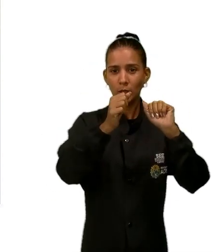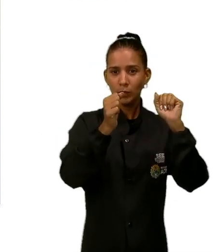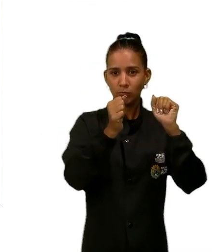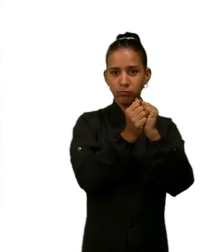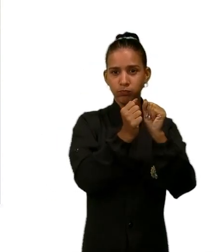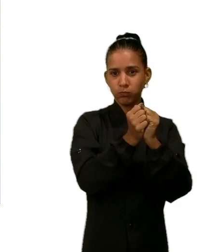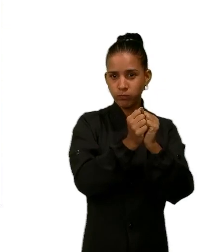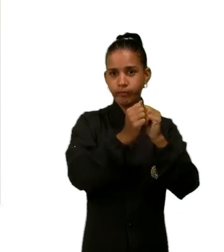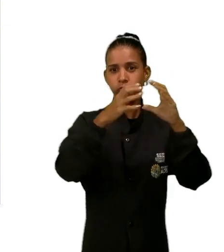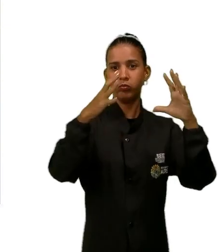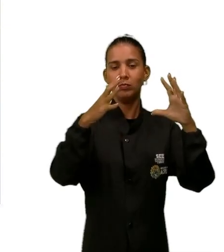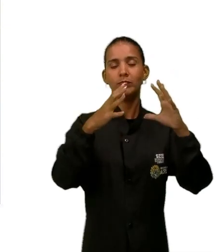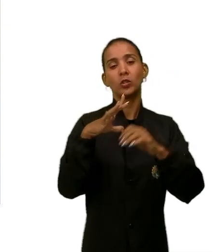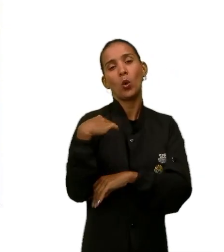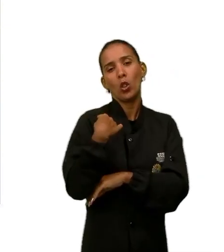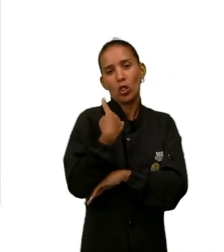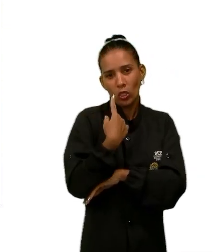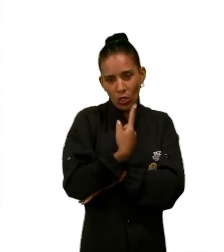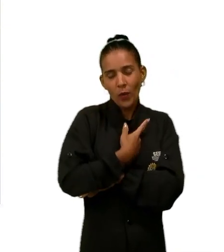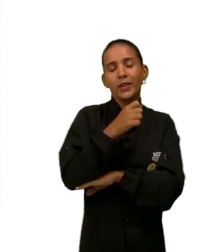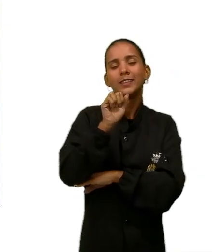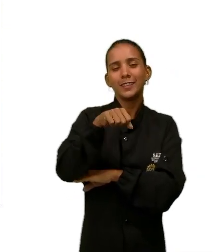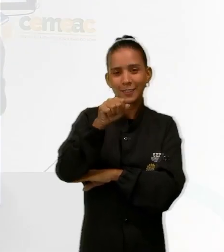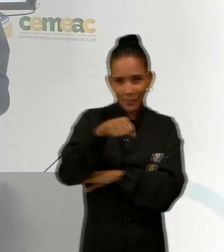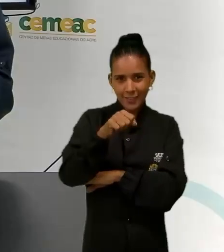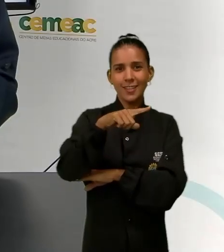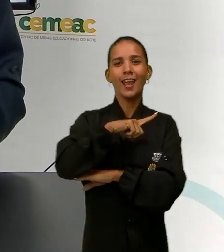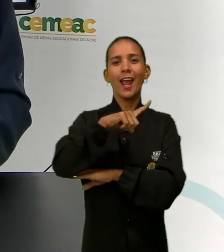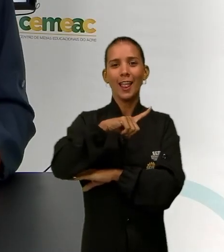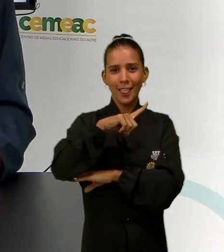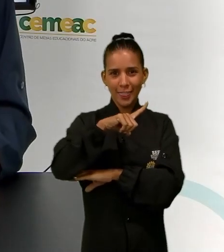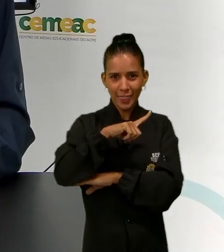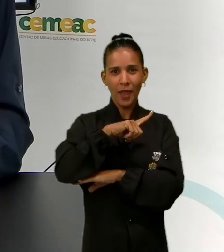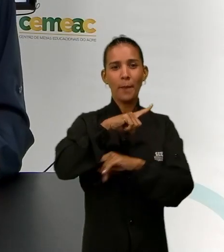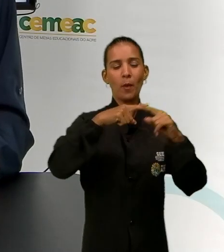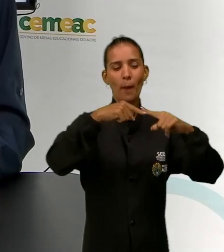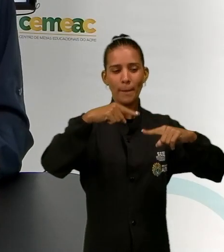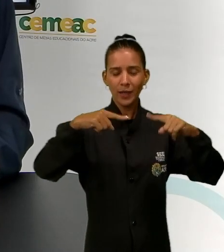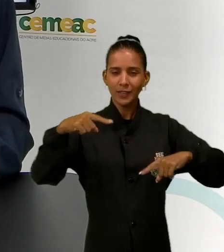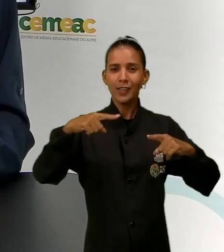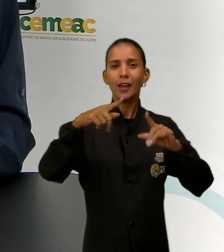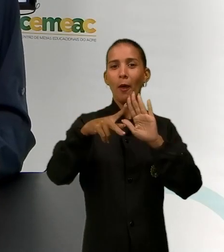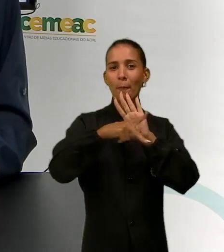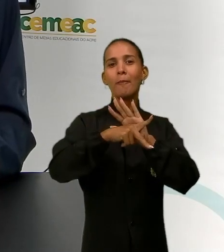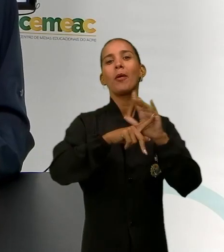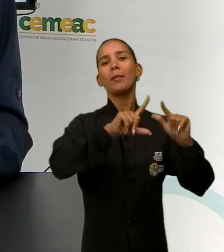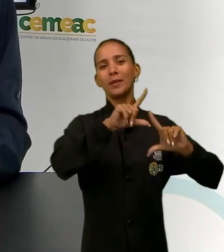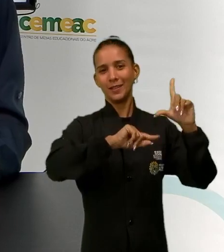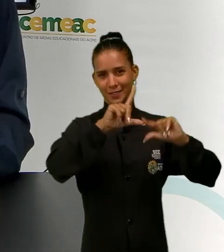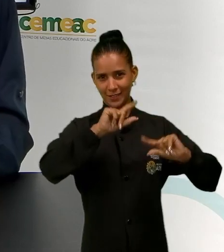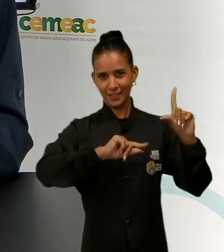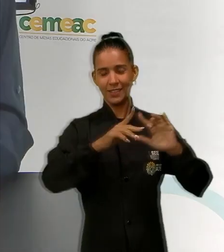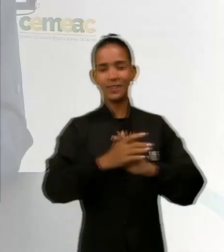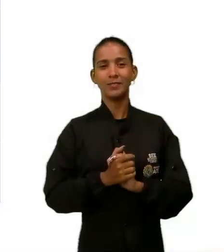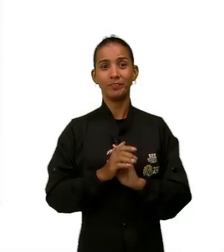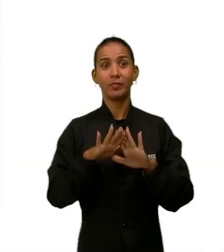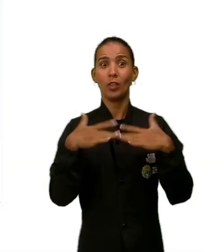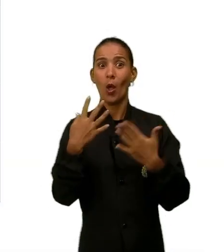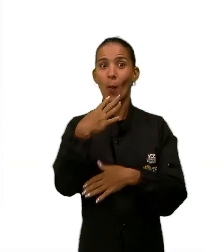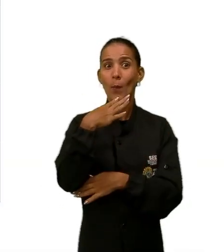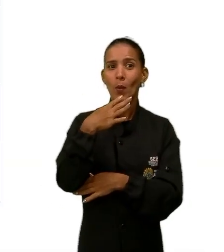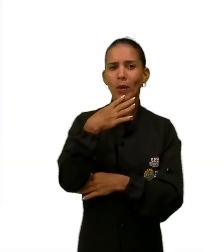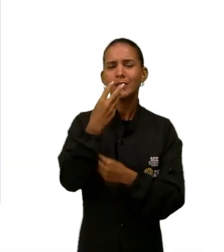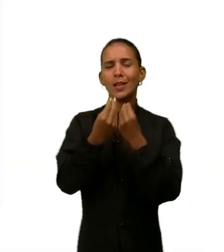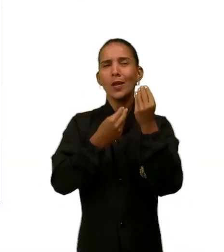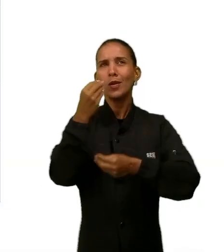Todos nós somos feitos de material estelar. Então, vamos conhecer aqui um pouco sobre a história,